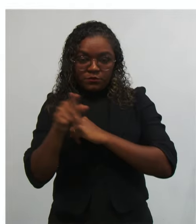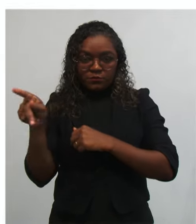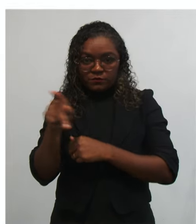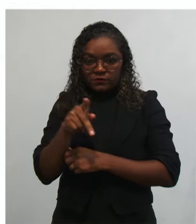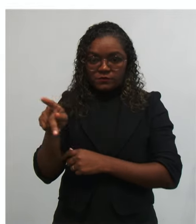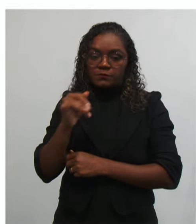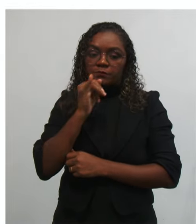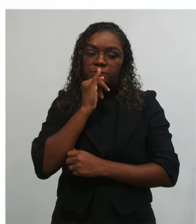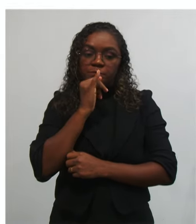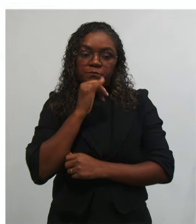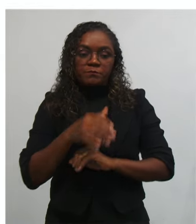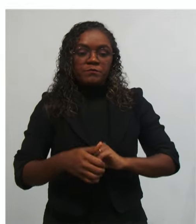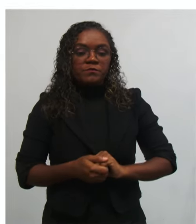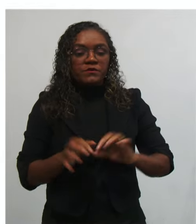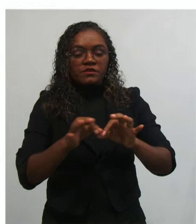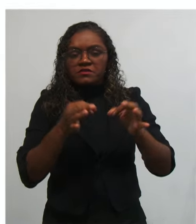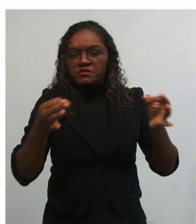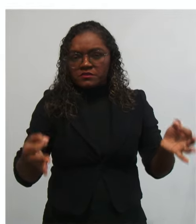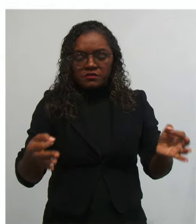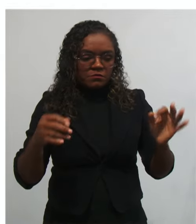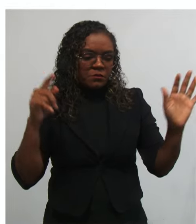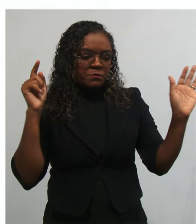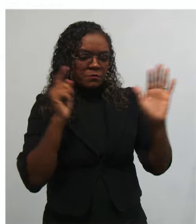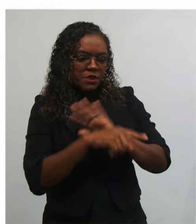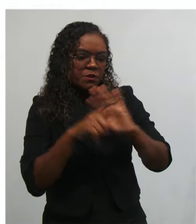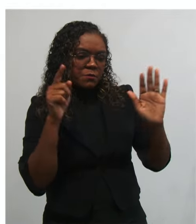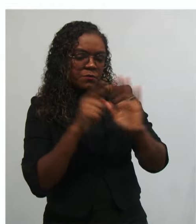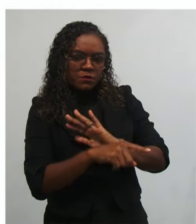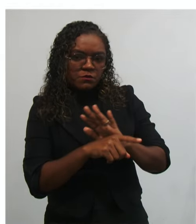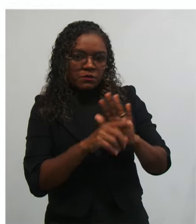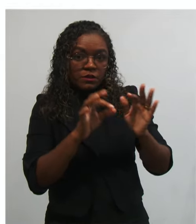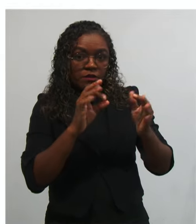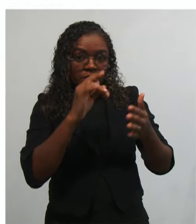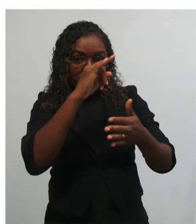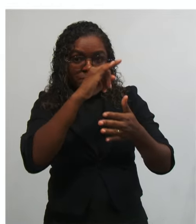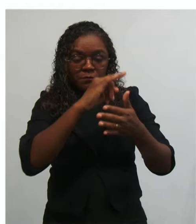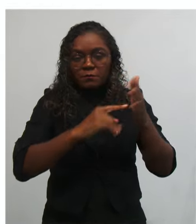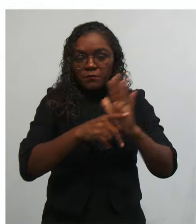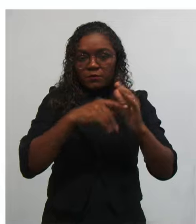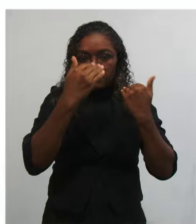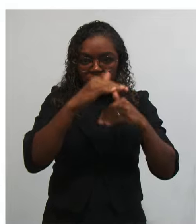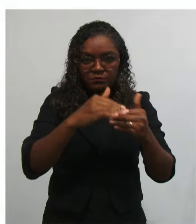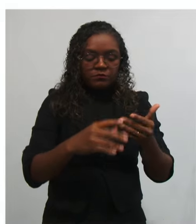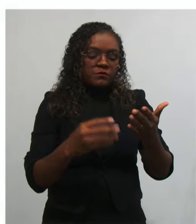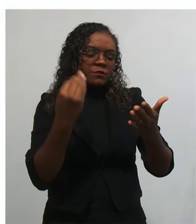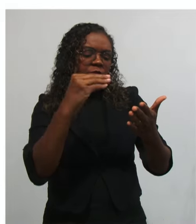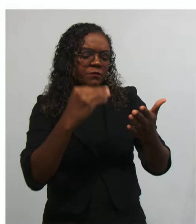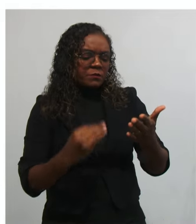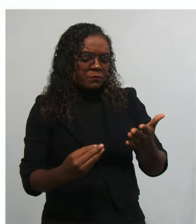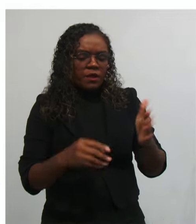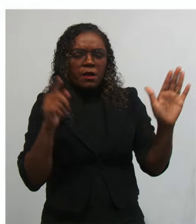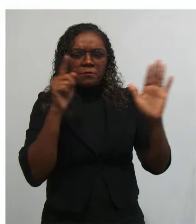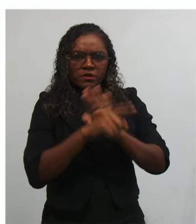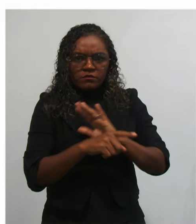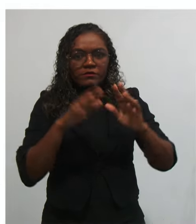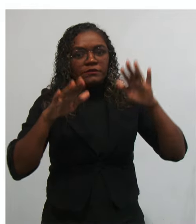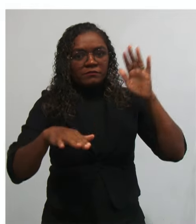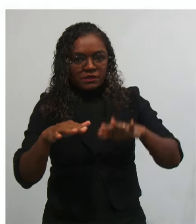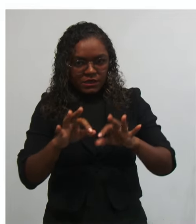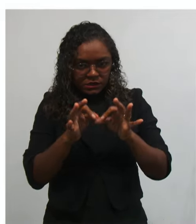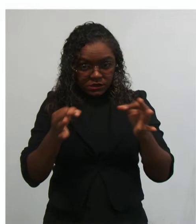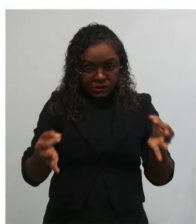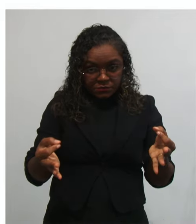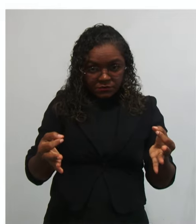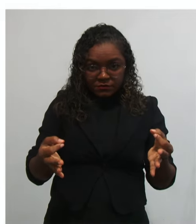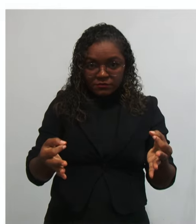diretamente o que eles ensinaram então de fato não é verdade as perguntas que os professores fazem n n nas provas geralmente eles